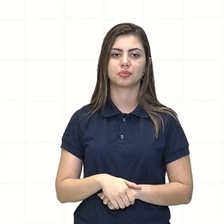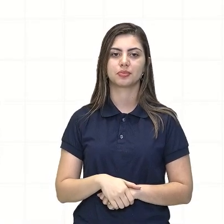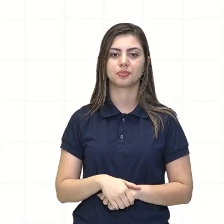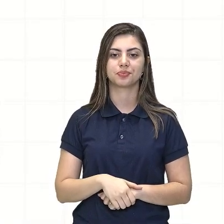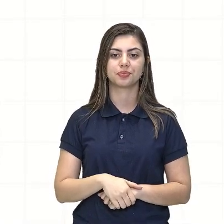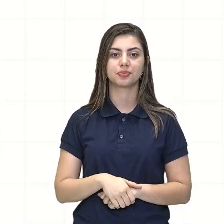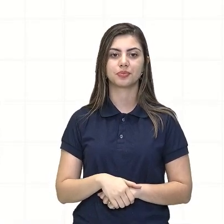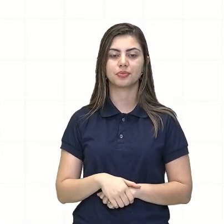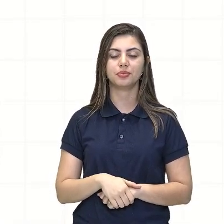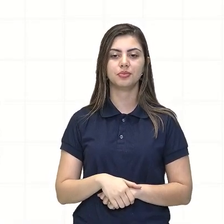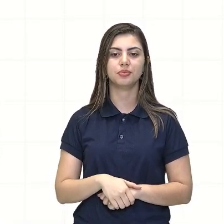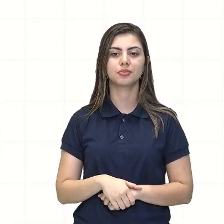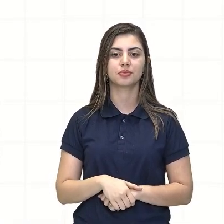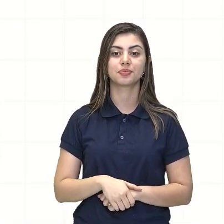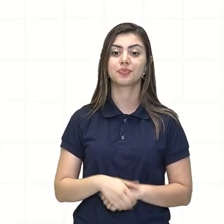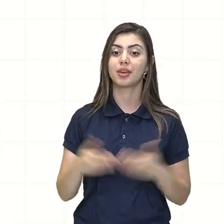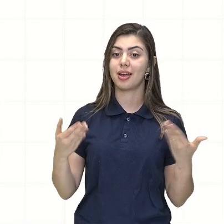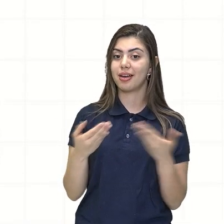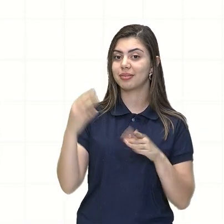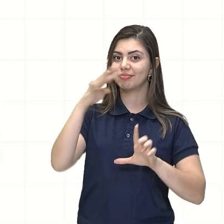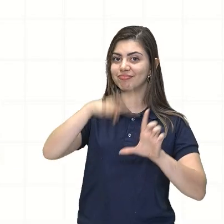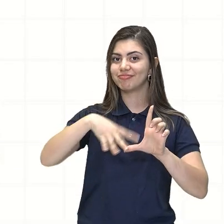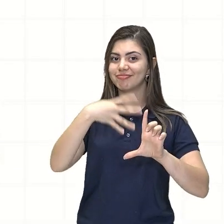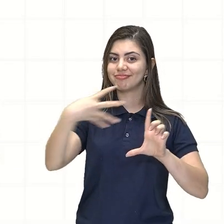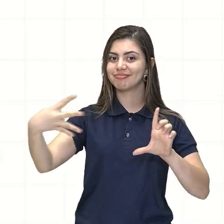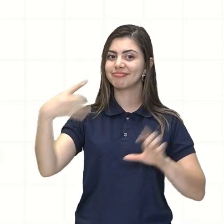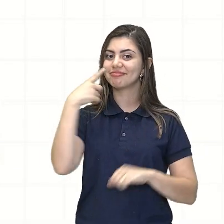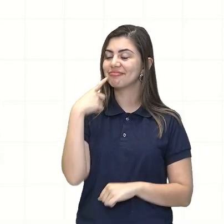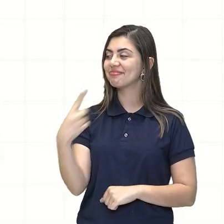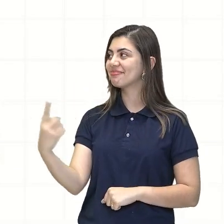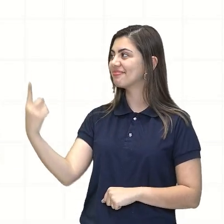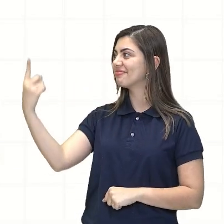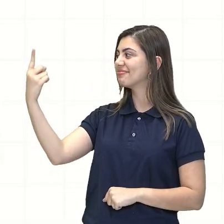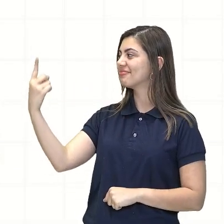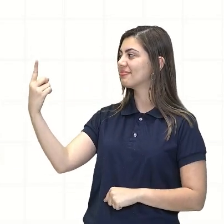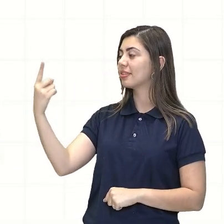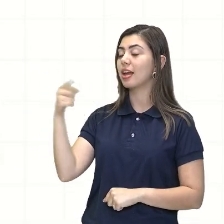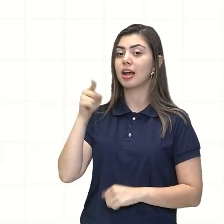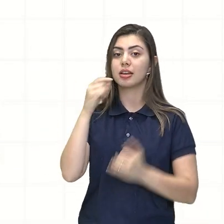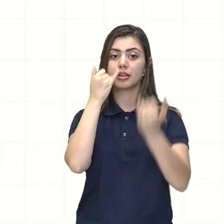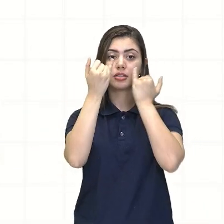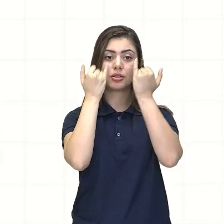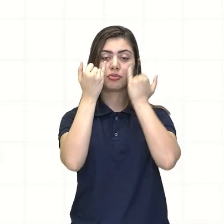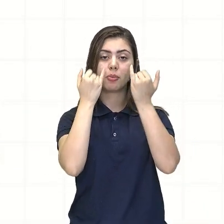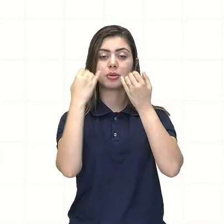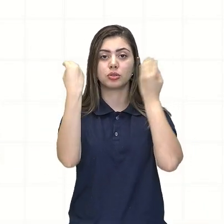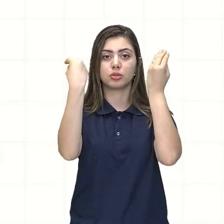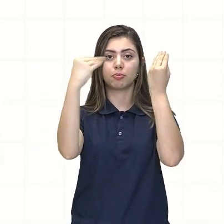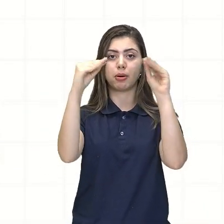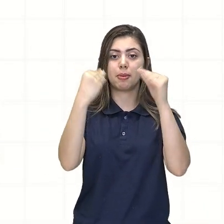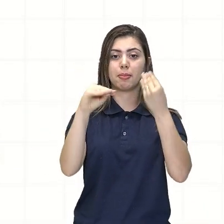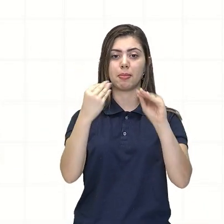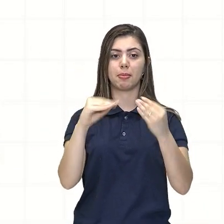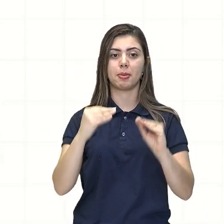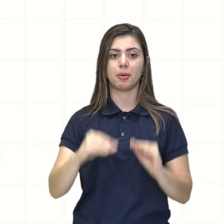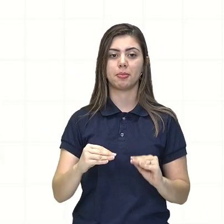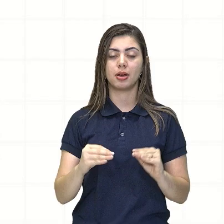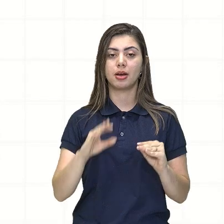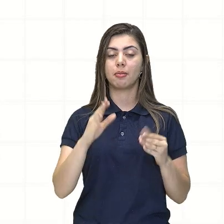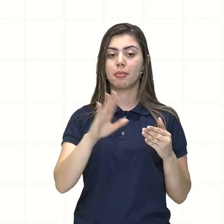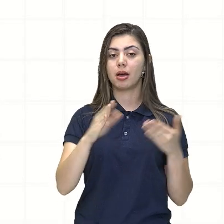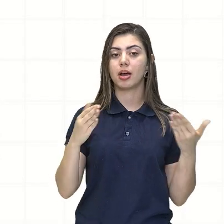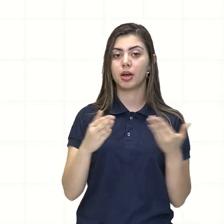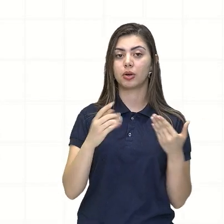Então, aqui temos uma tabelinha. Complete a tabela abaixo,